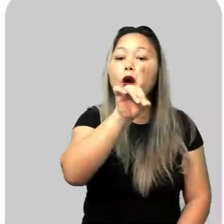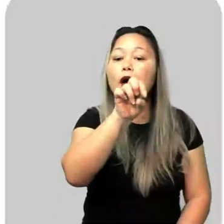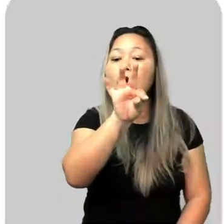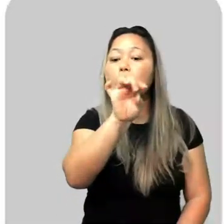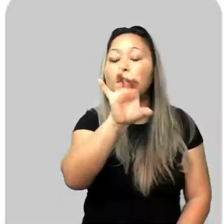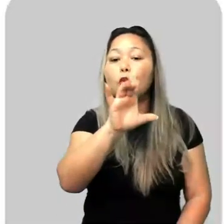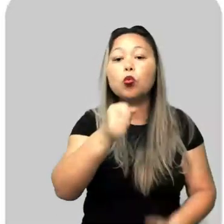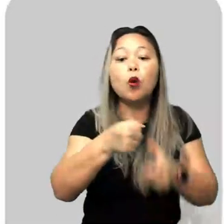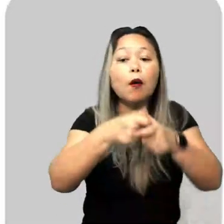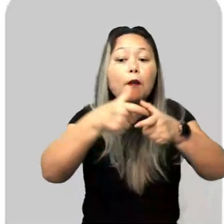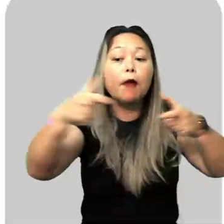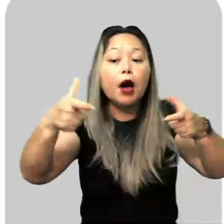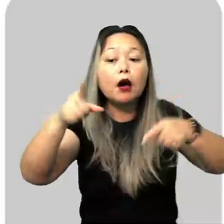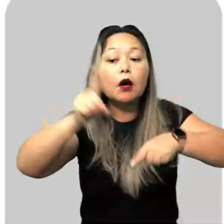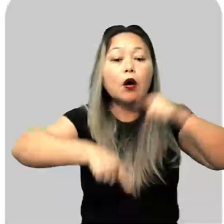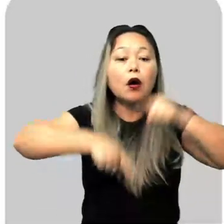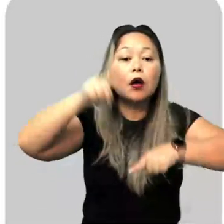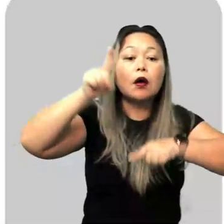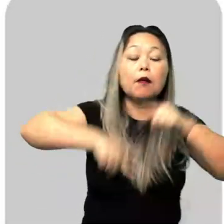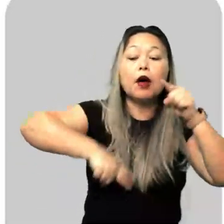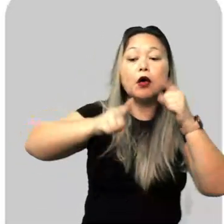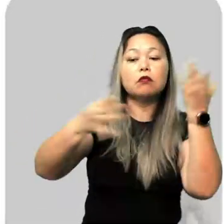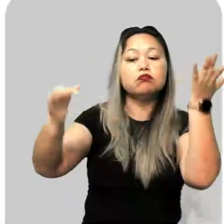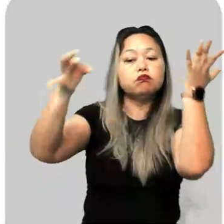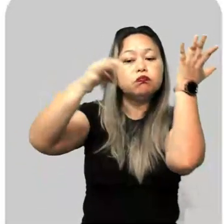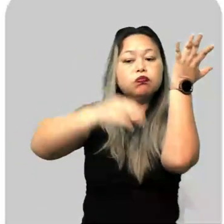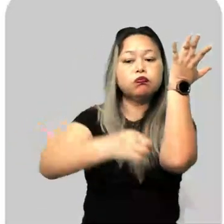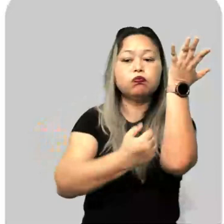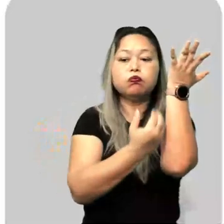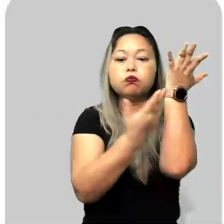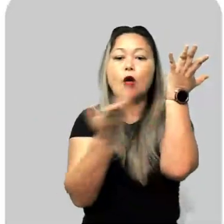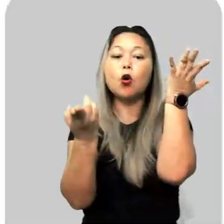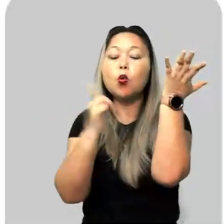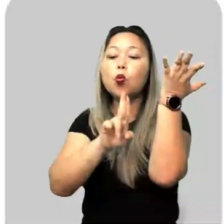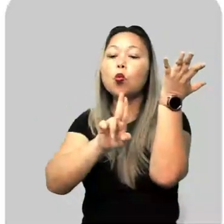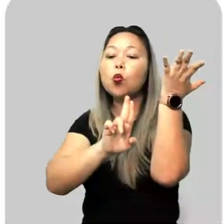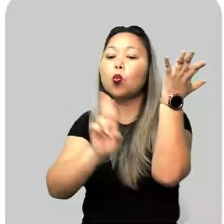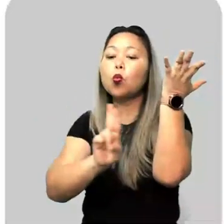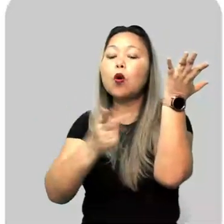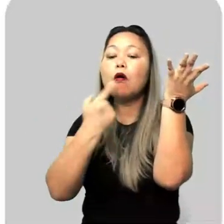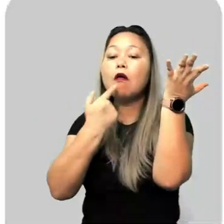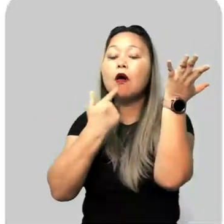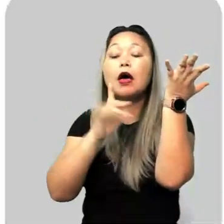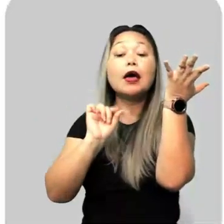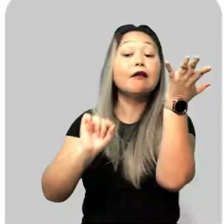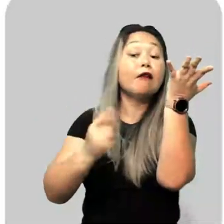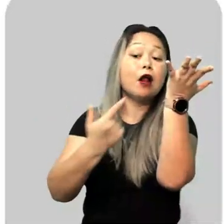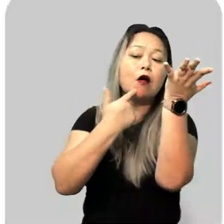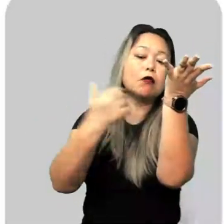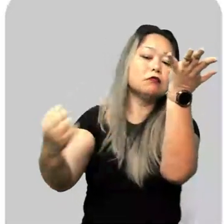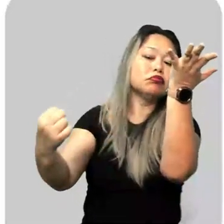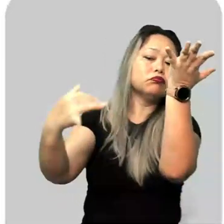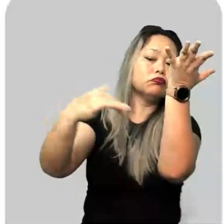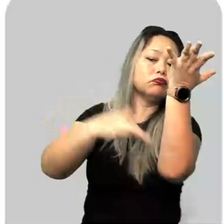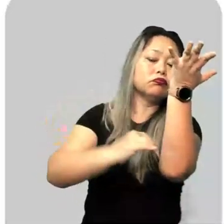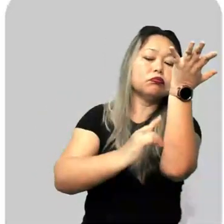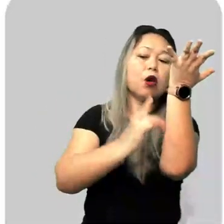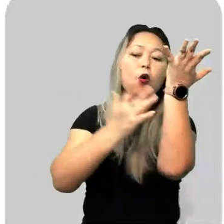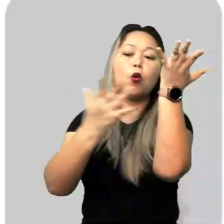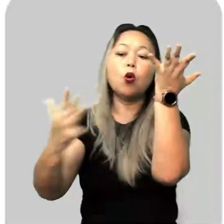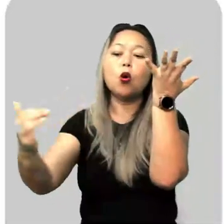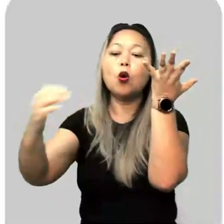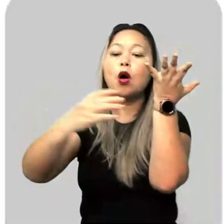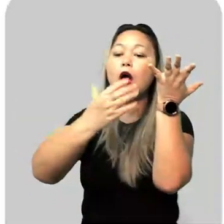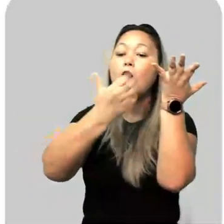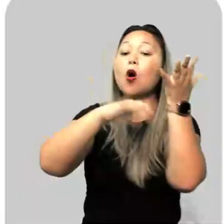maior produto da fotossíntese e a sua classificação. Nós estamos falando de quem, galera? Qual é